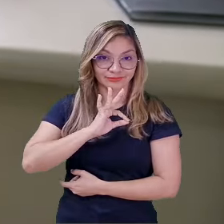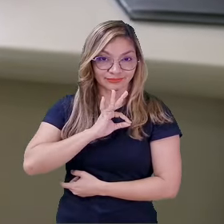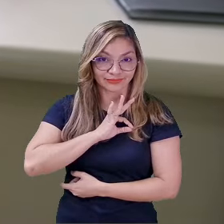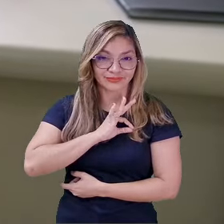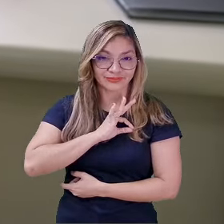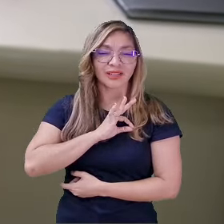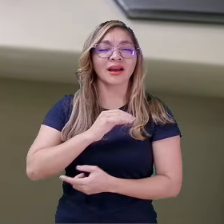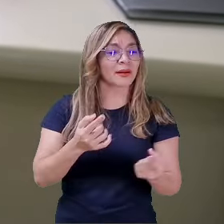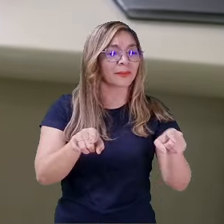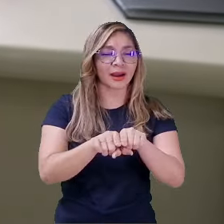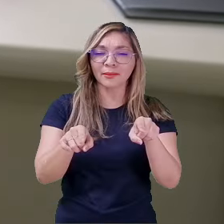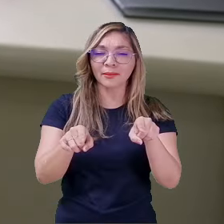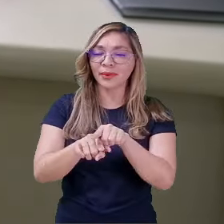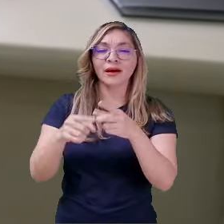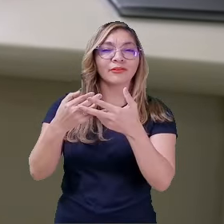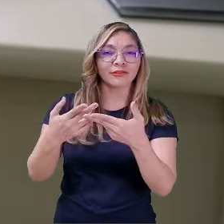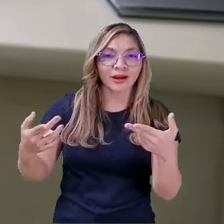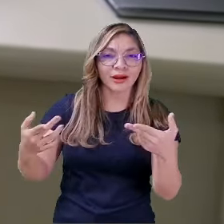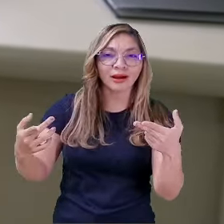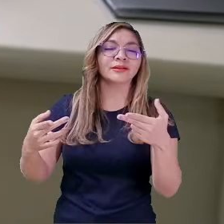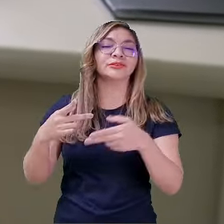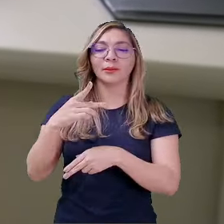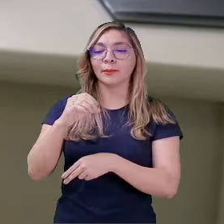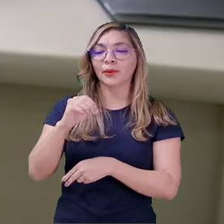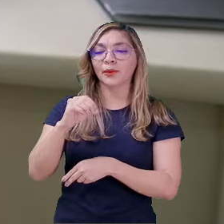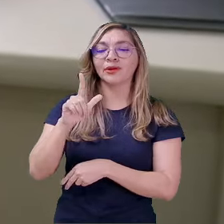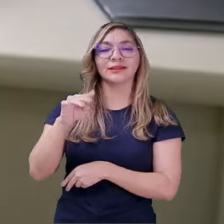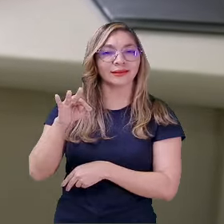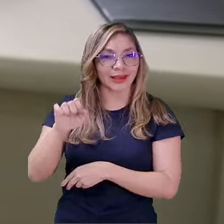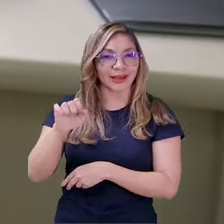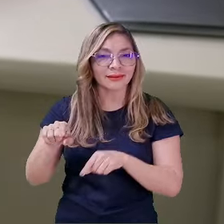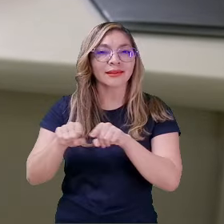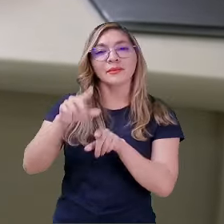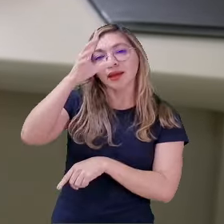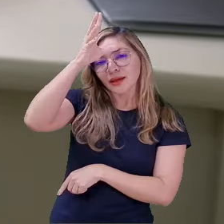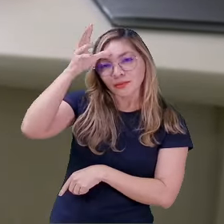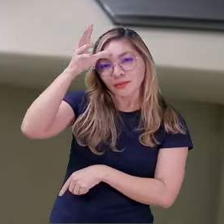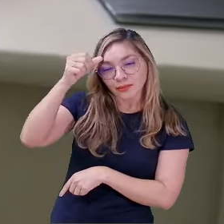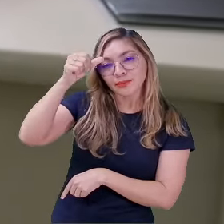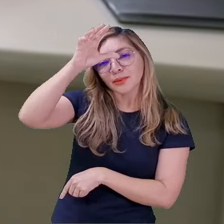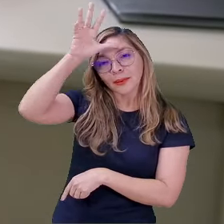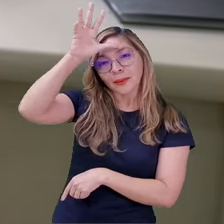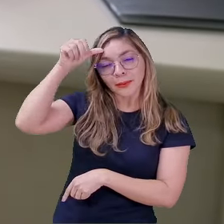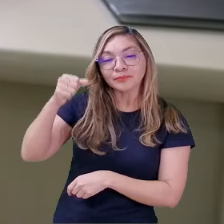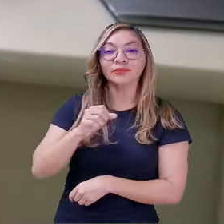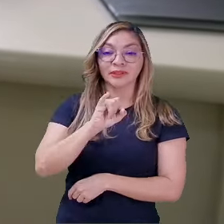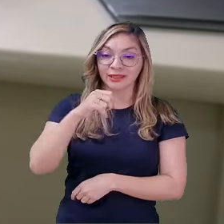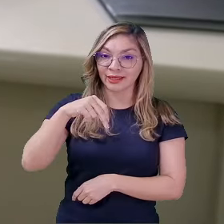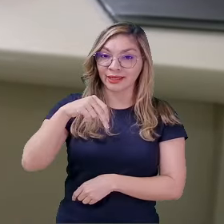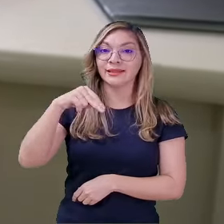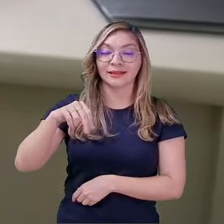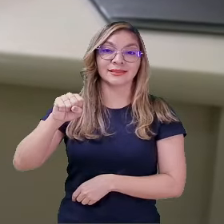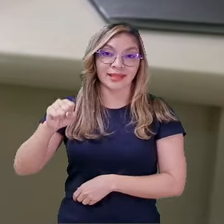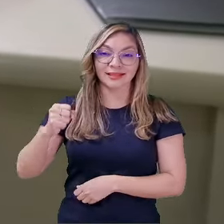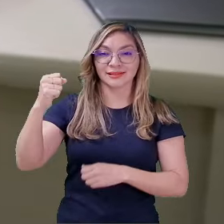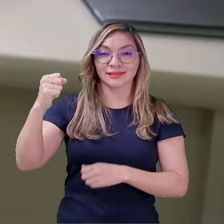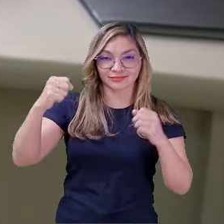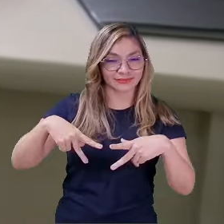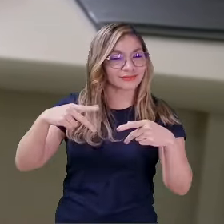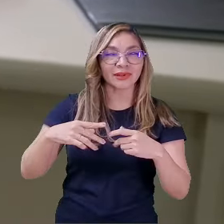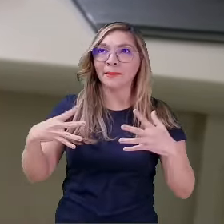Politec, Receita Federal, né? O INSS, foi incrível a vinda do INSS nessa jornada, porque resolvemos